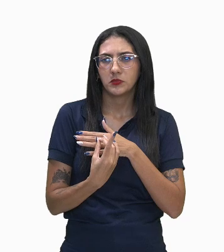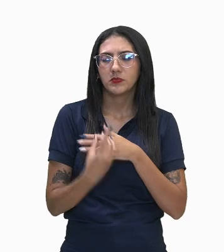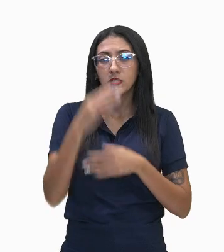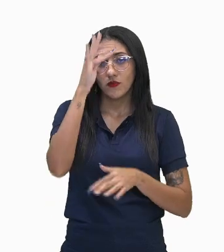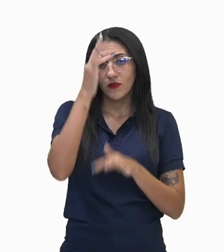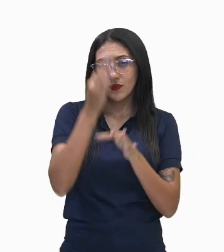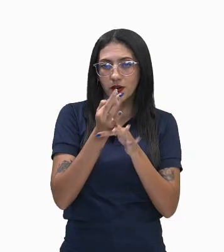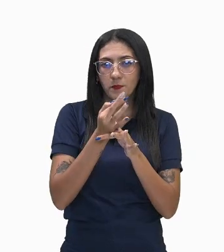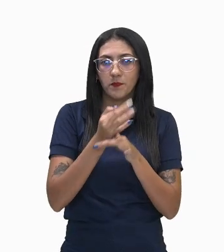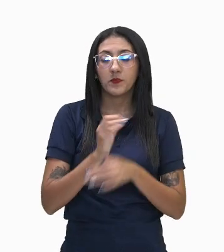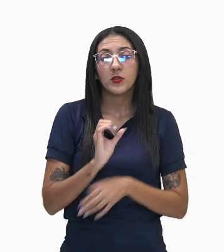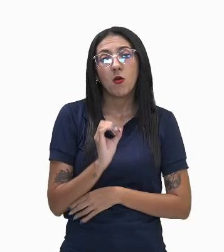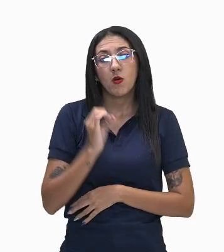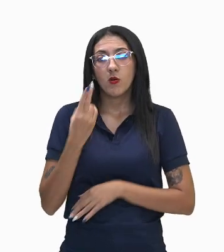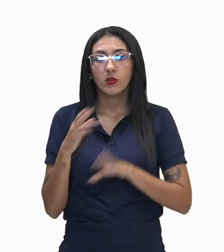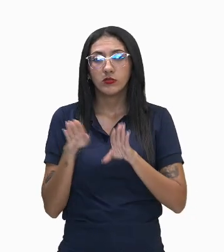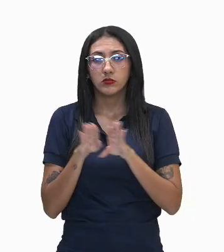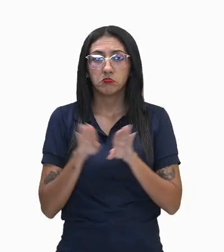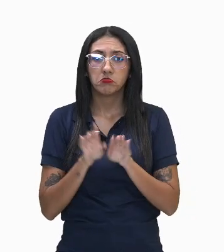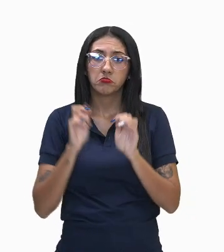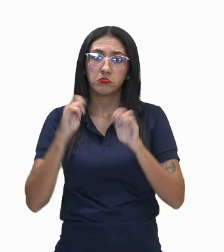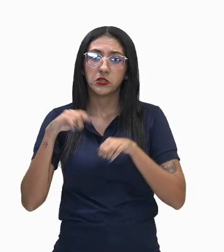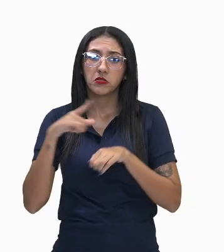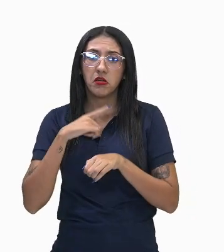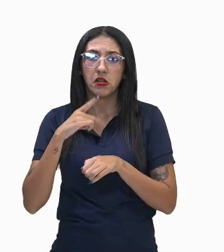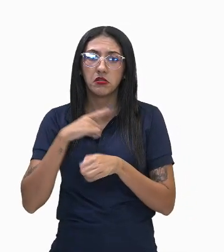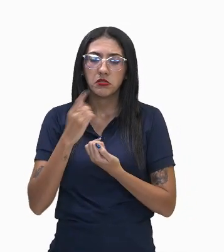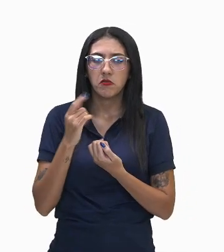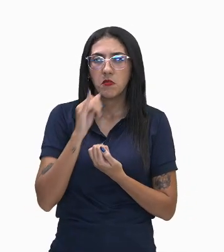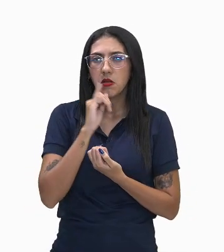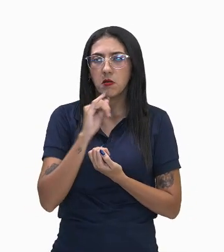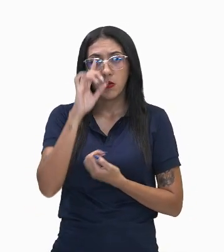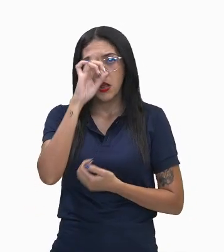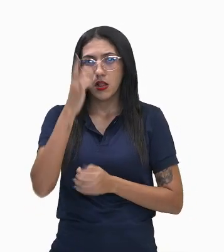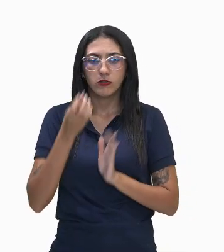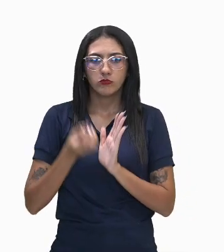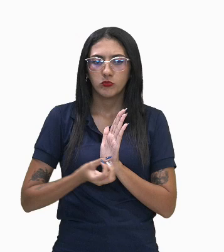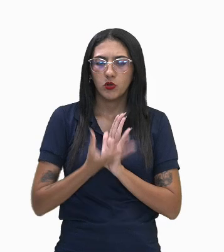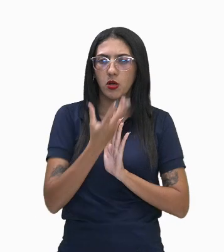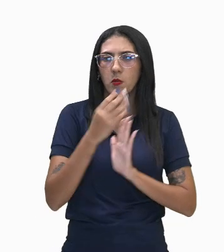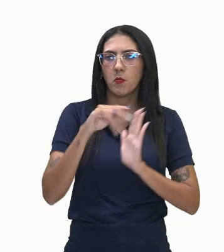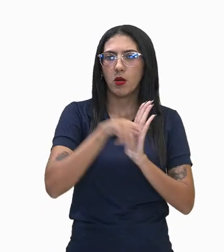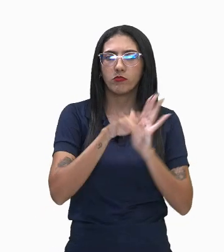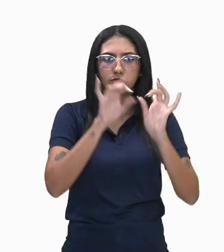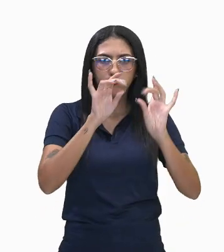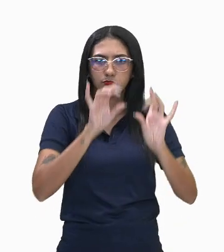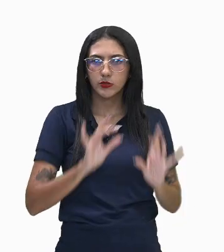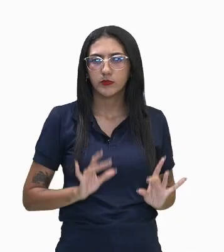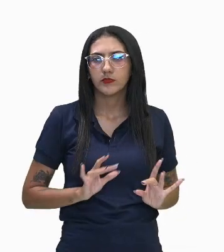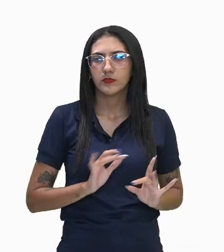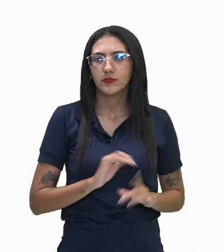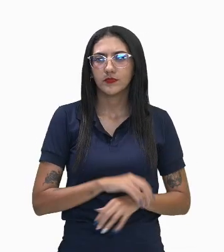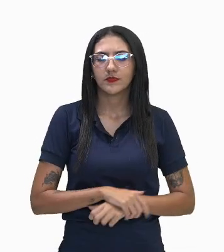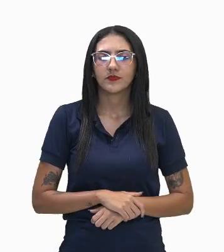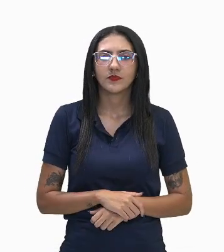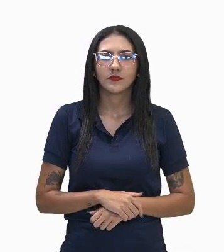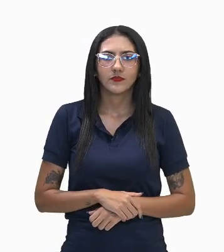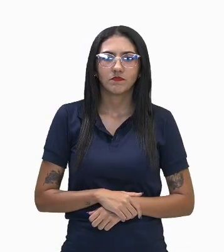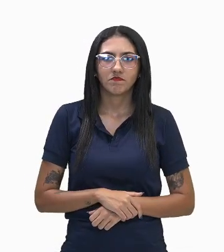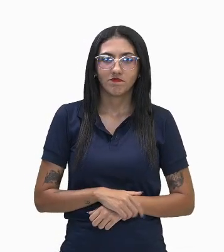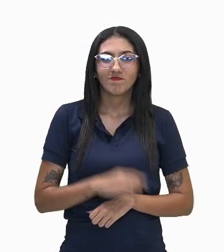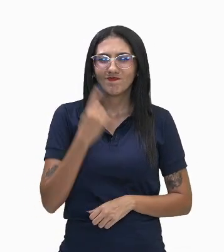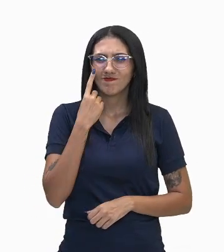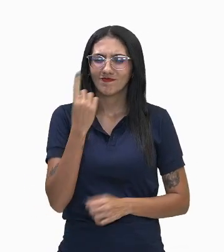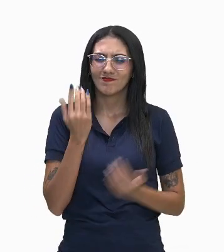ou ainda tidas como reveladas pelo poder divino e religioso, ok? Olha só a